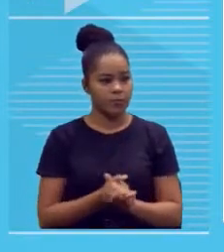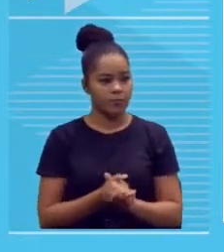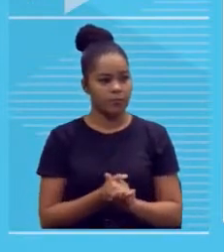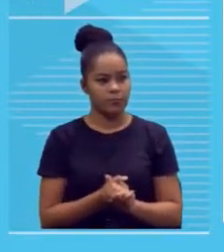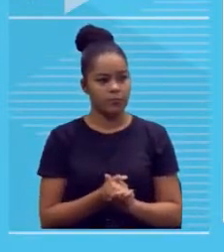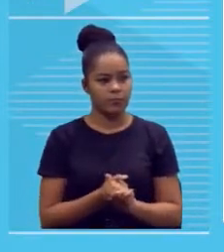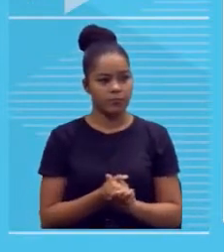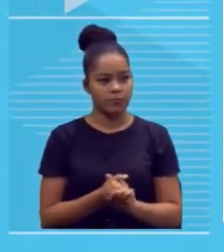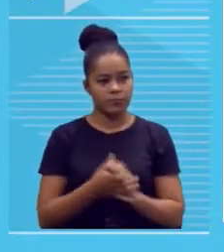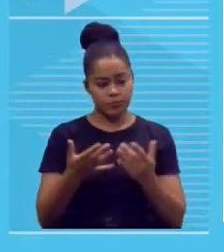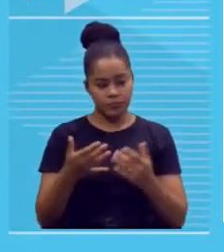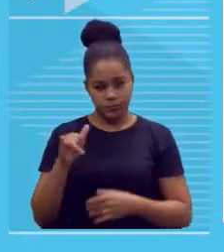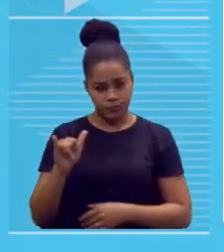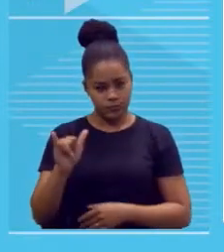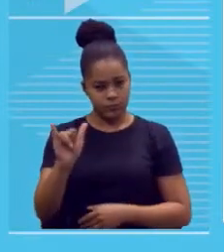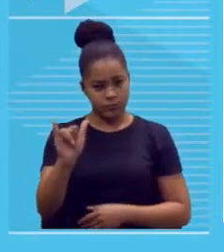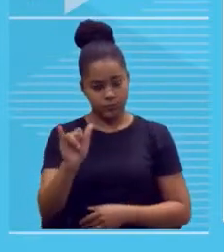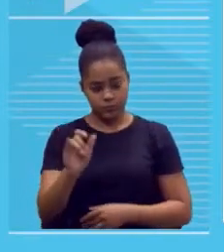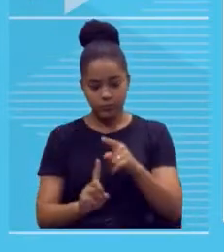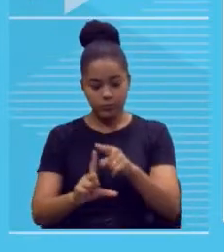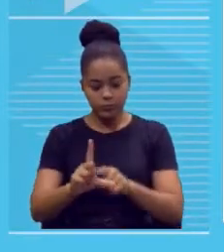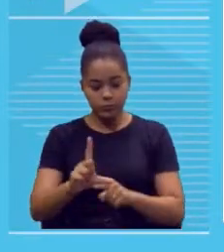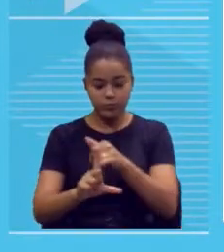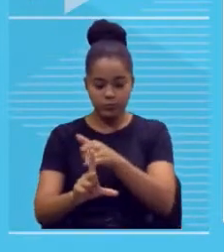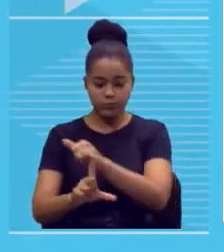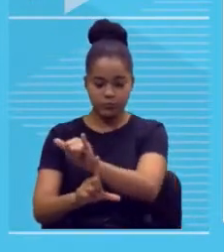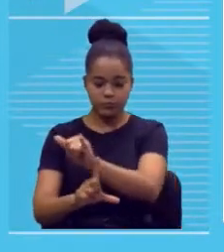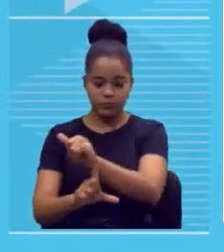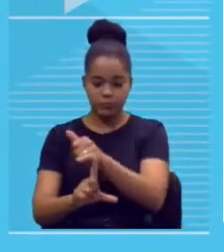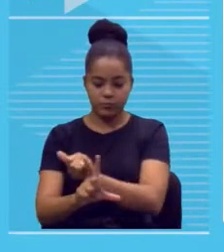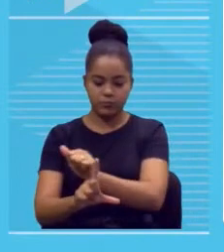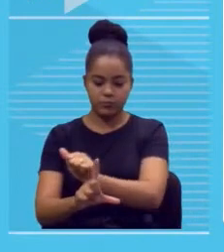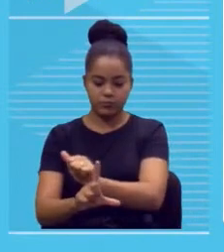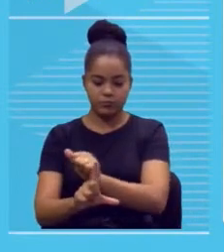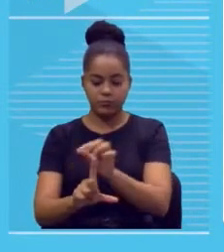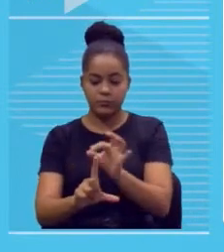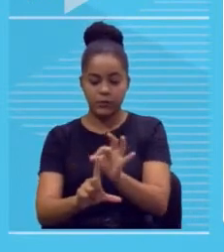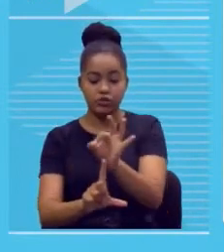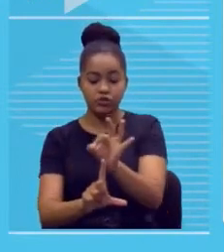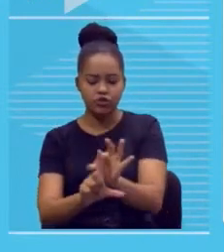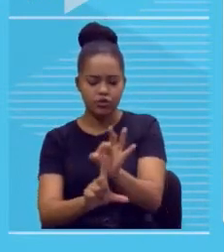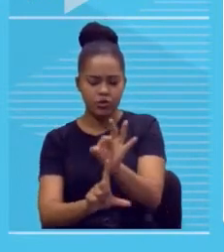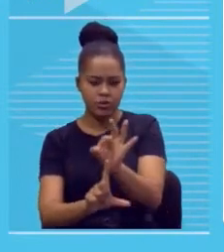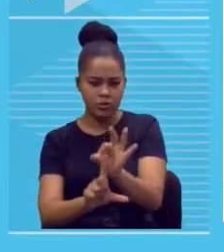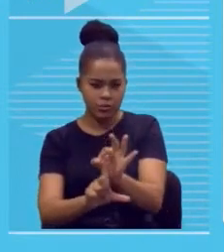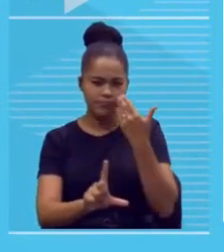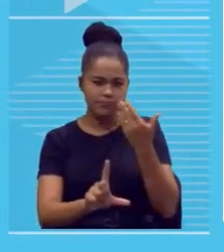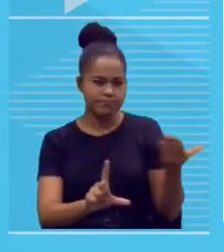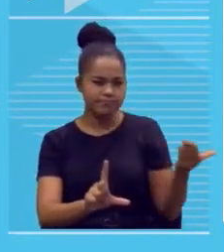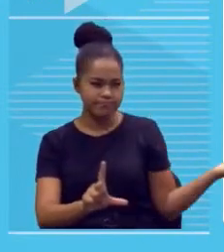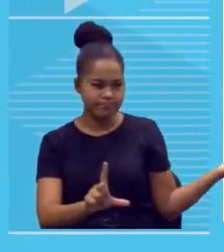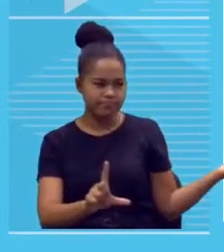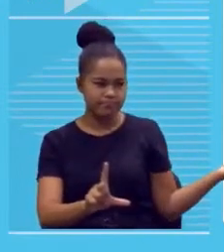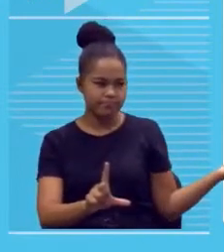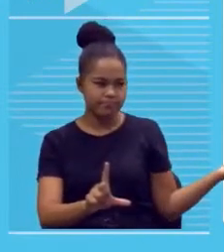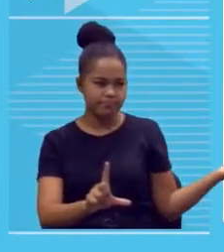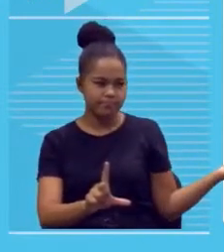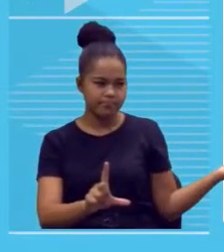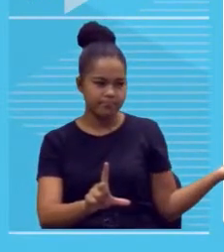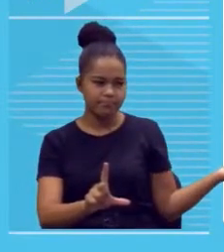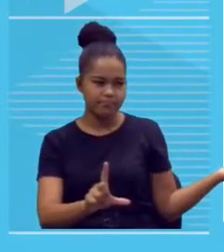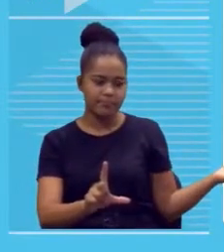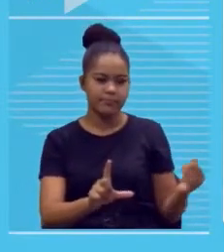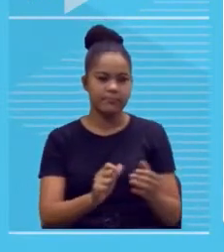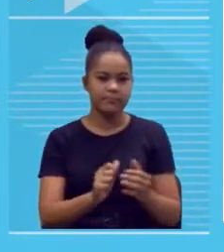y menos o ya representa essa distância aqui, ó. Eu tenho, professor,